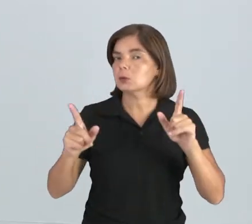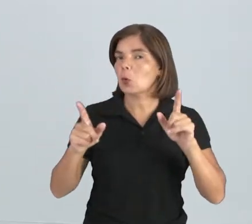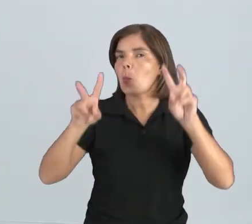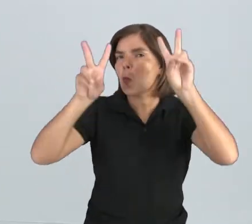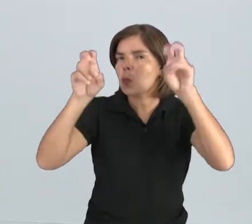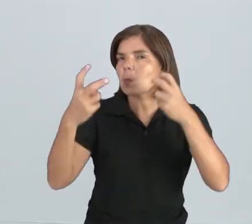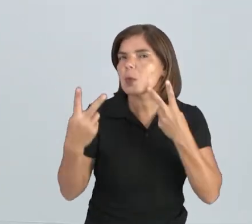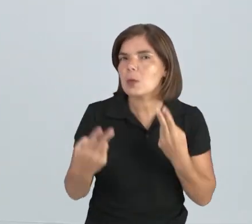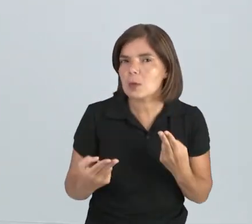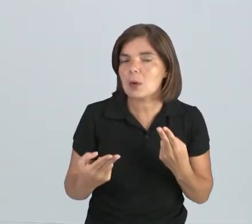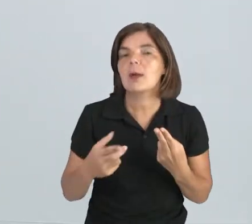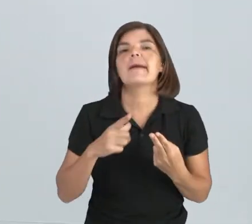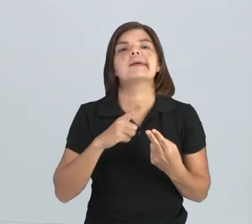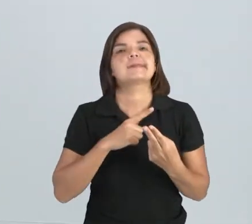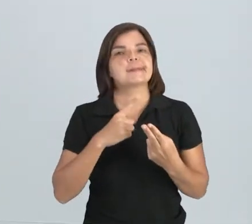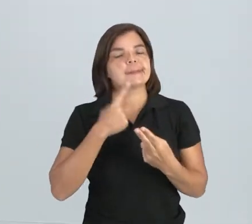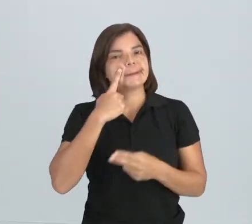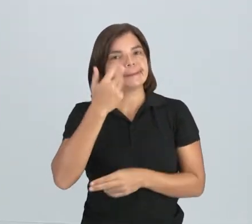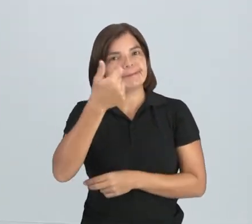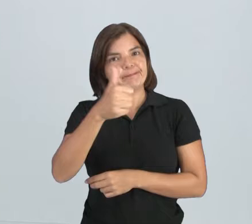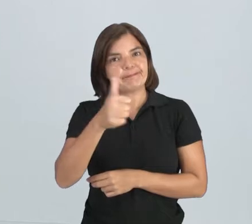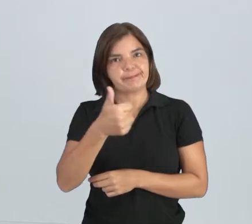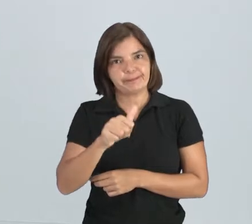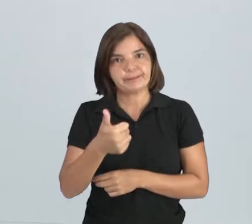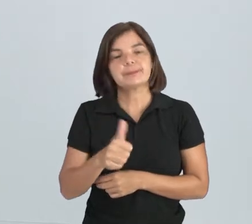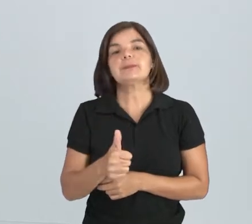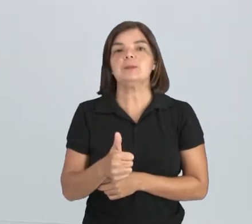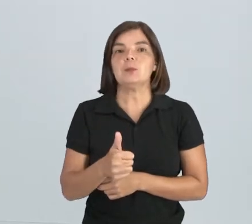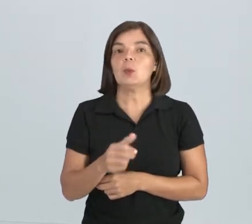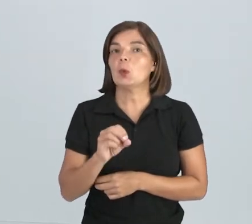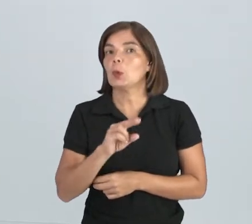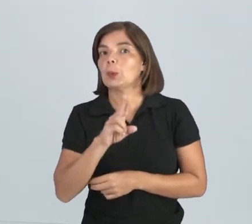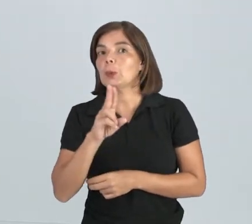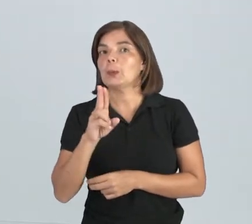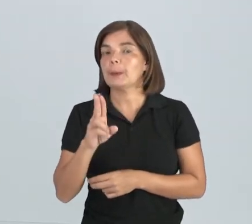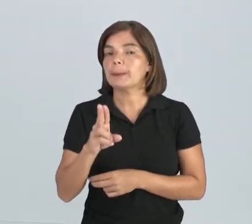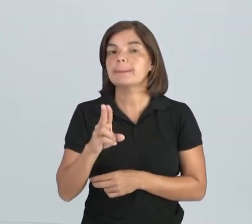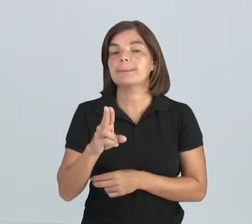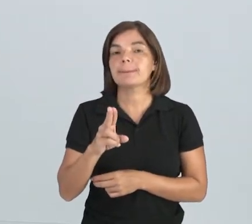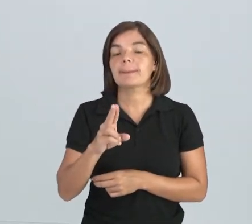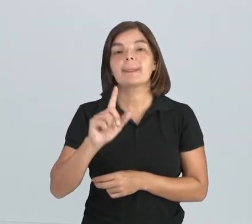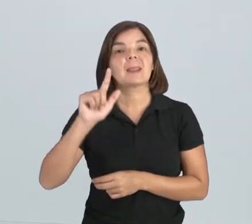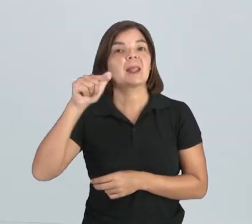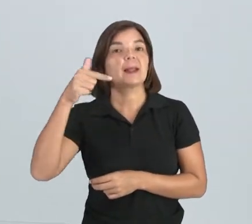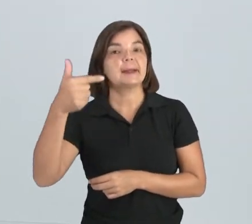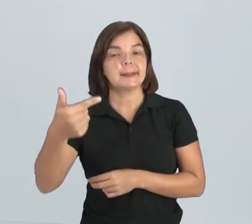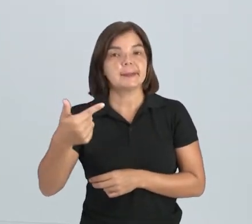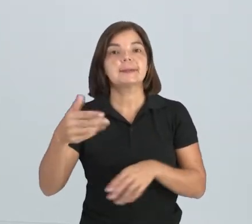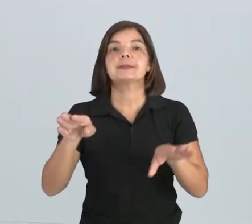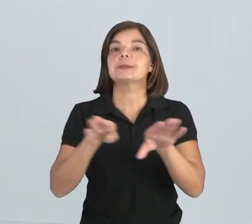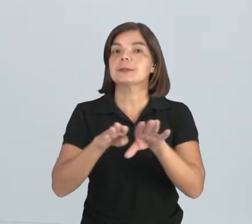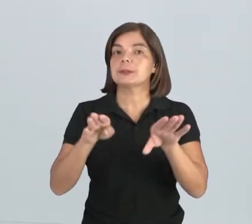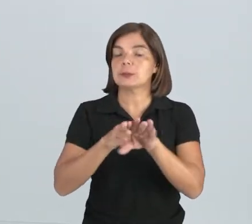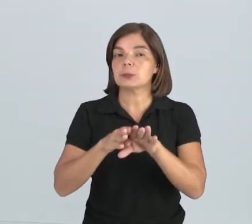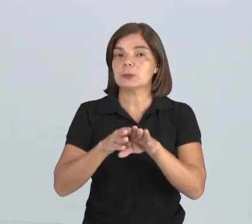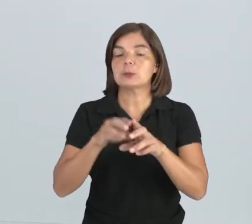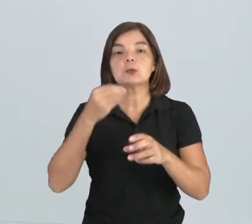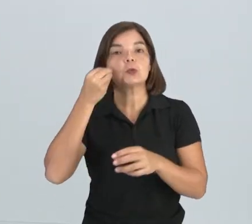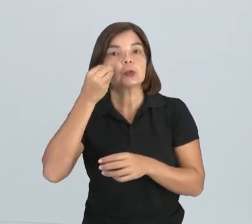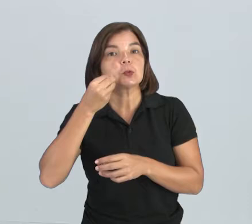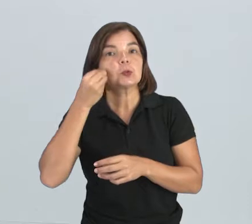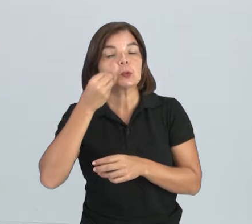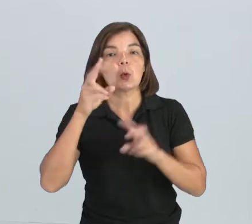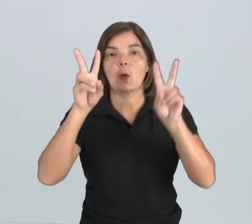mesmo assunto, nós temos que verificar, né, as demais autoridades que tratam sobre esse